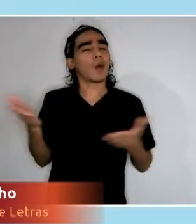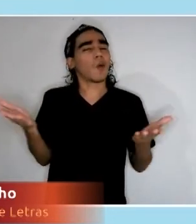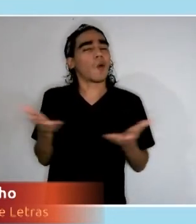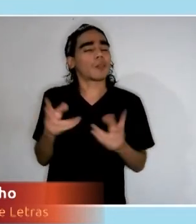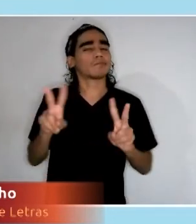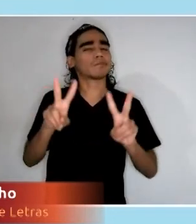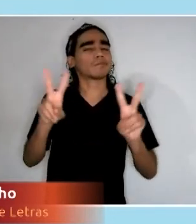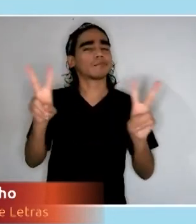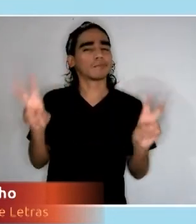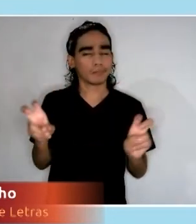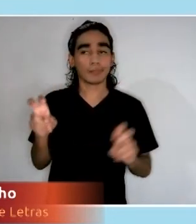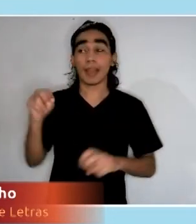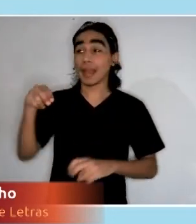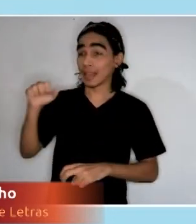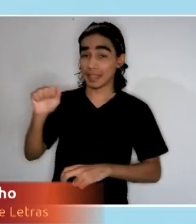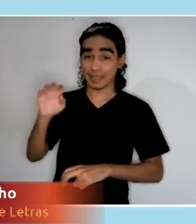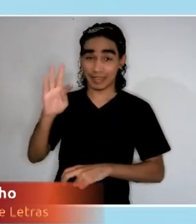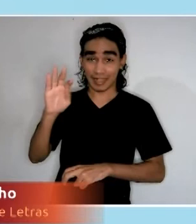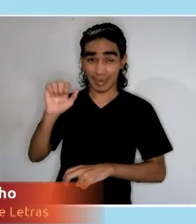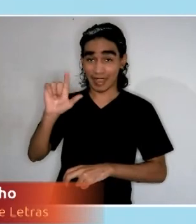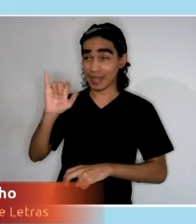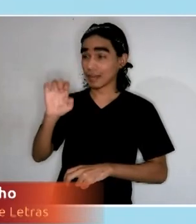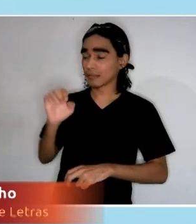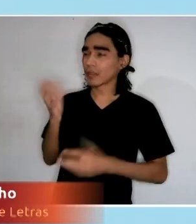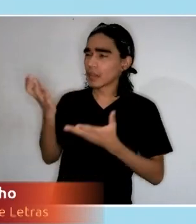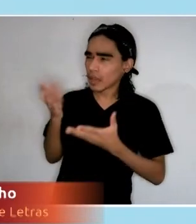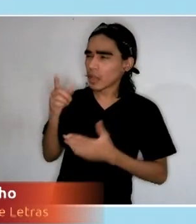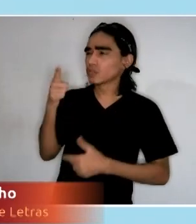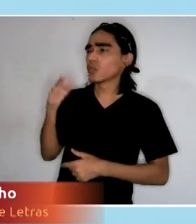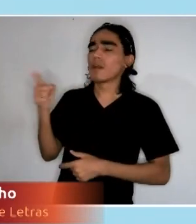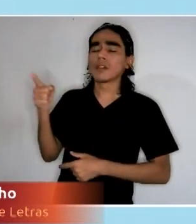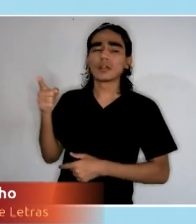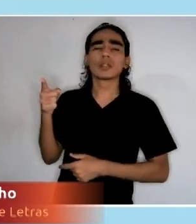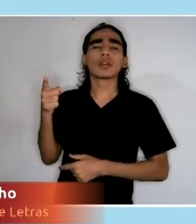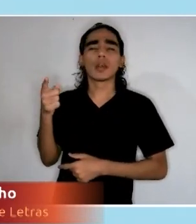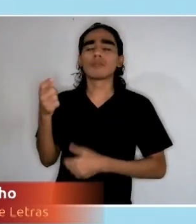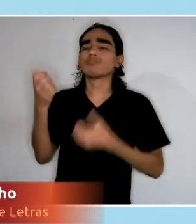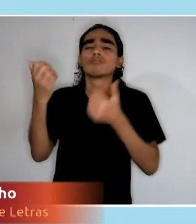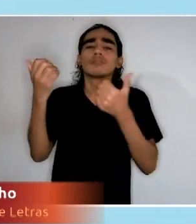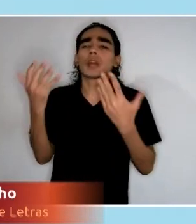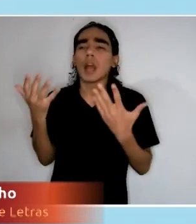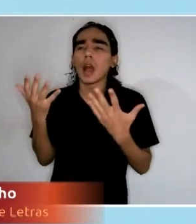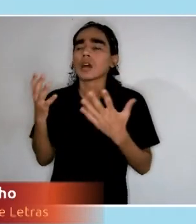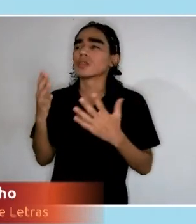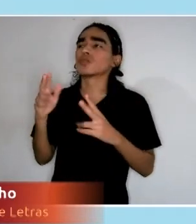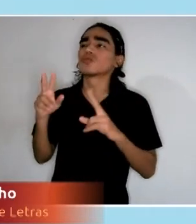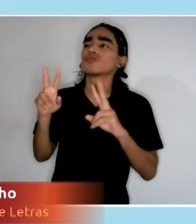temática, Nathalie, vou começar de novo com você, porque eu queria que você explicasse para a gente esses